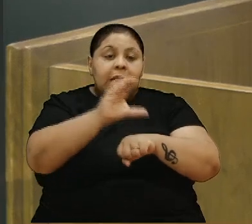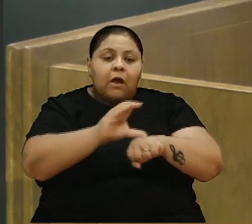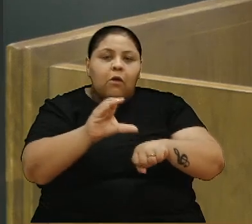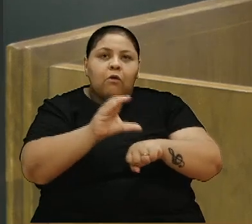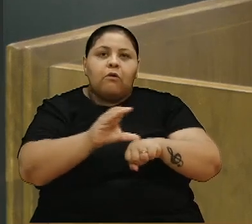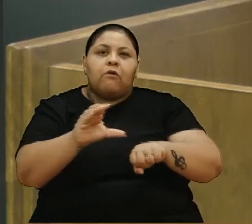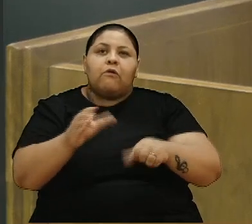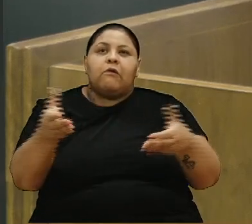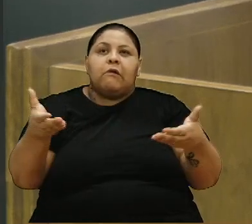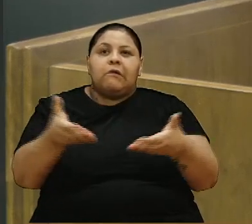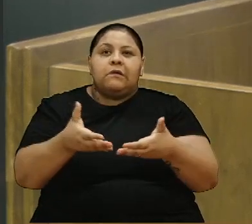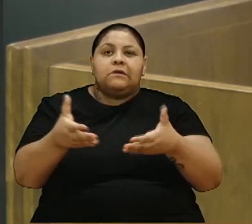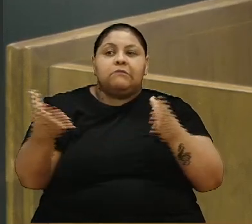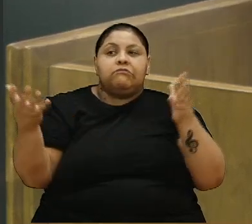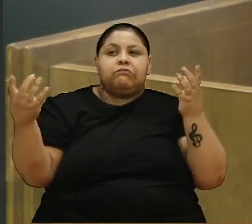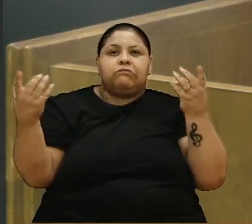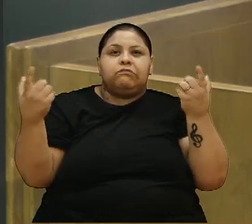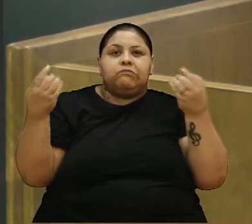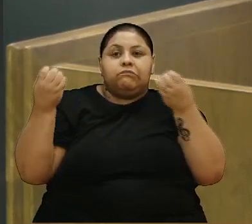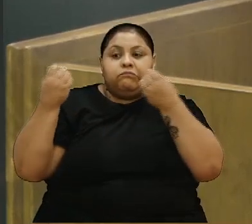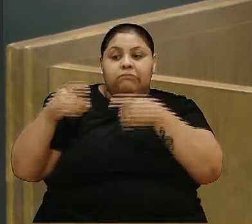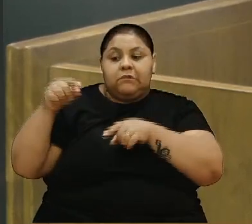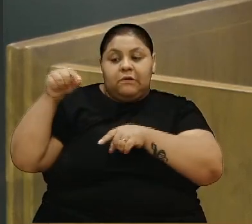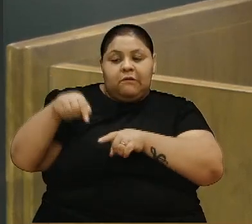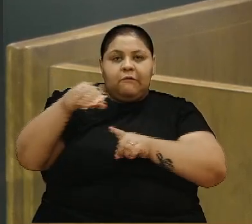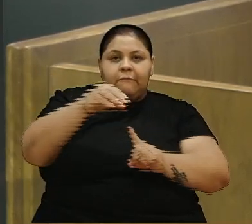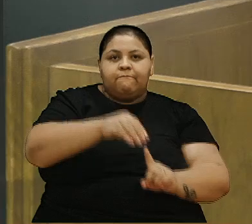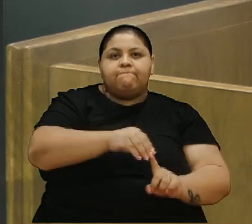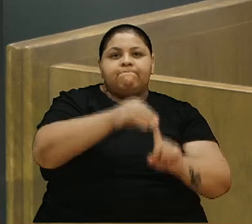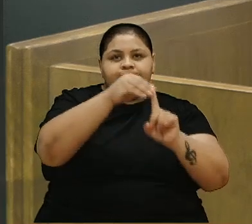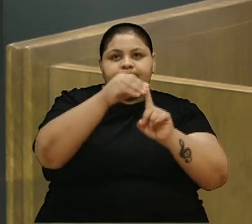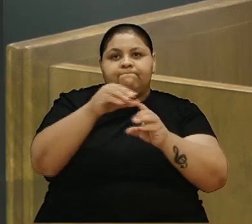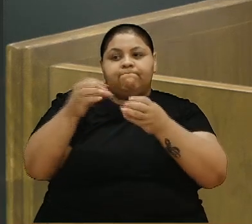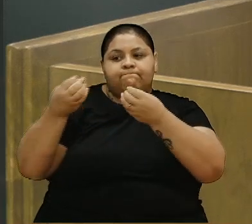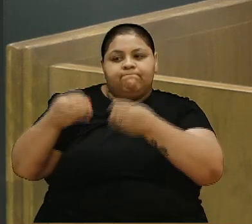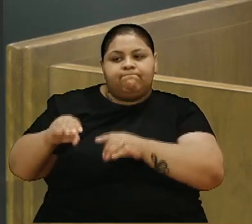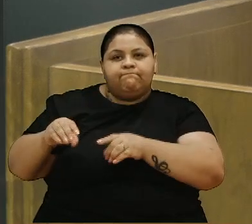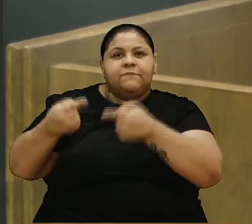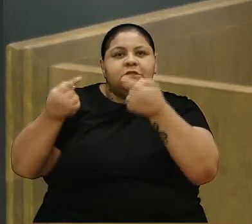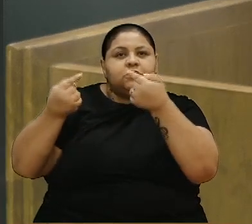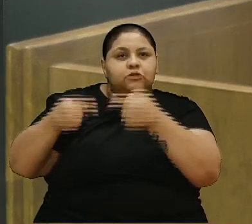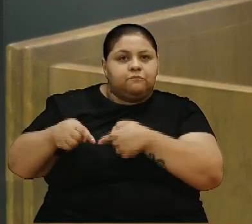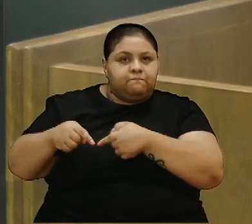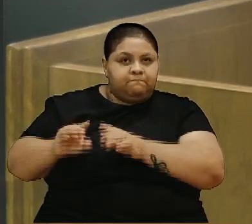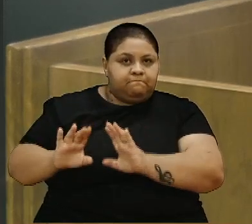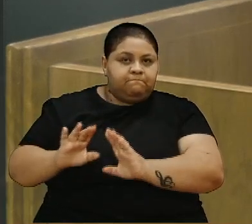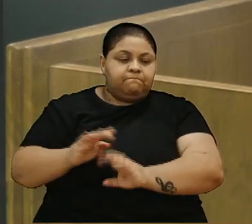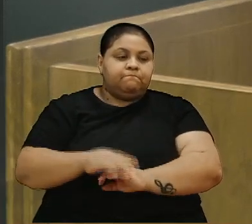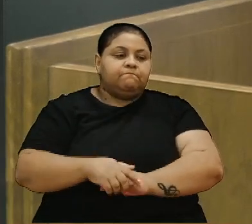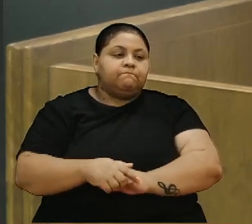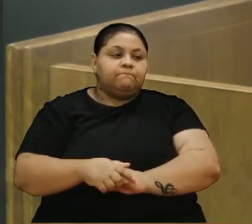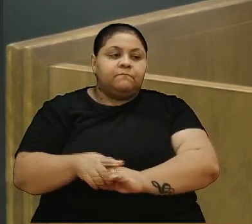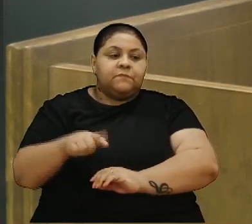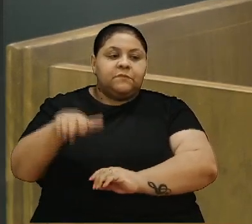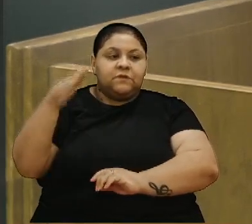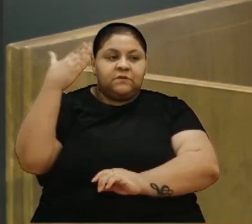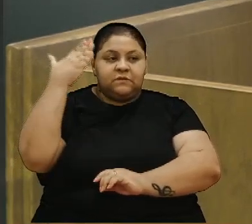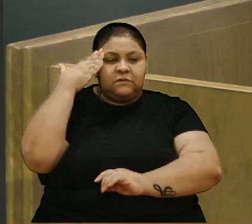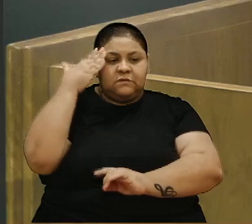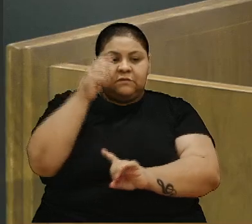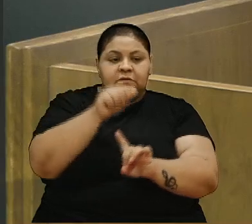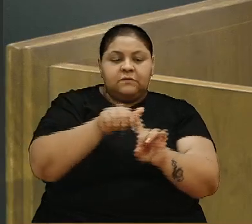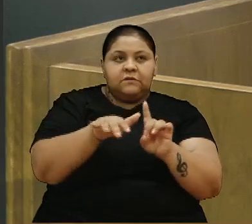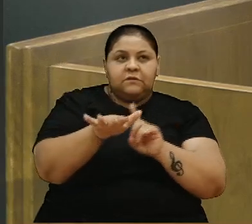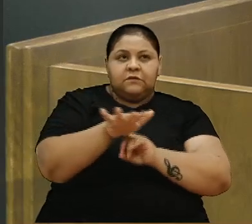constitucionalidade que está sendo atacado. É esses princípios que estão sendo destruídos. Quando a gente sabe que a